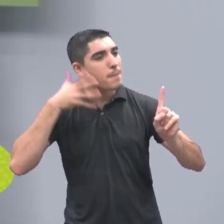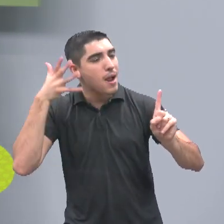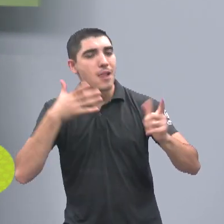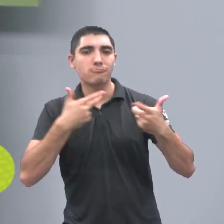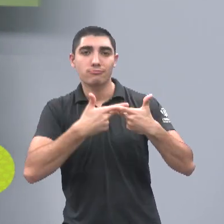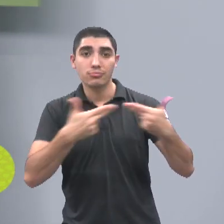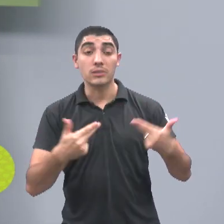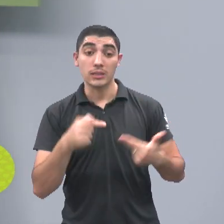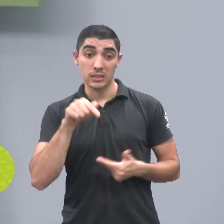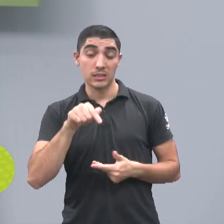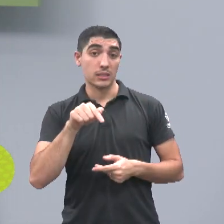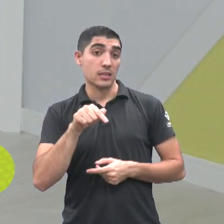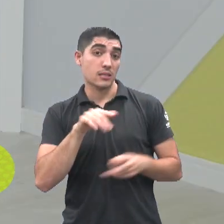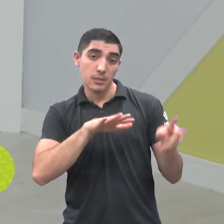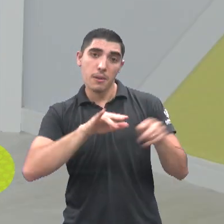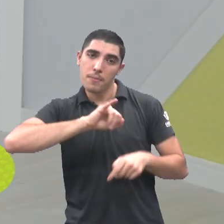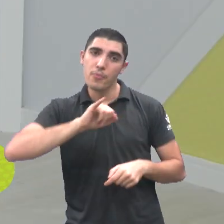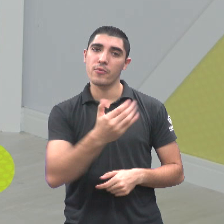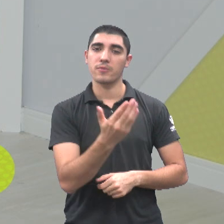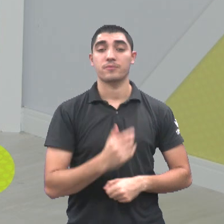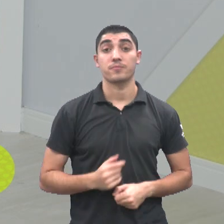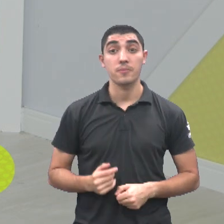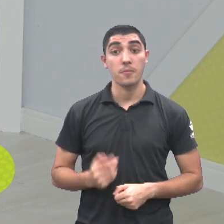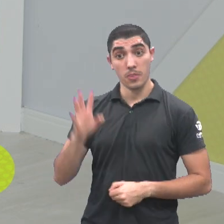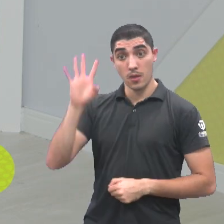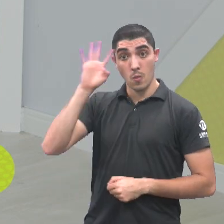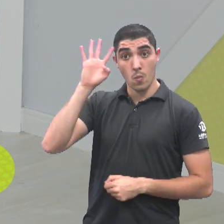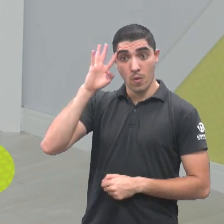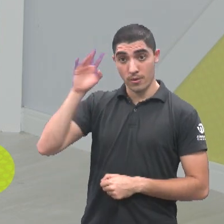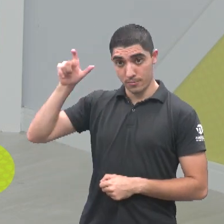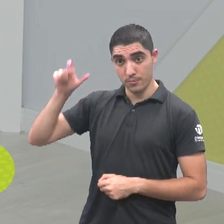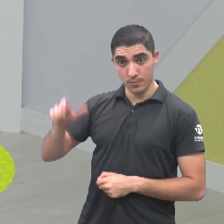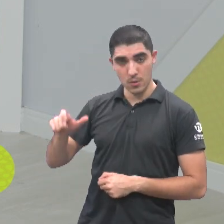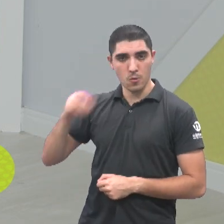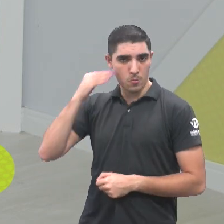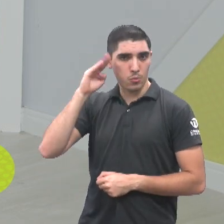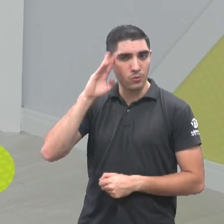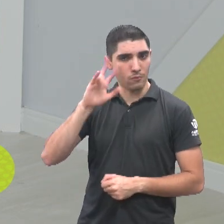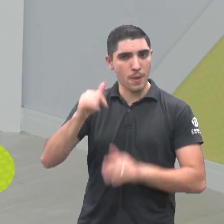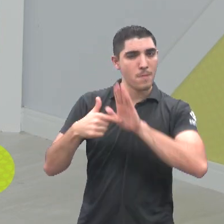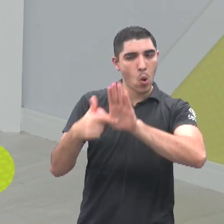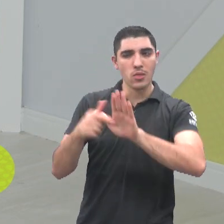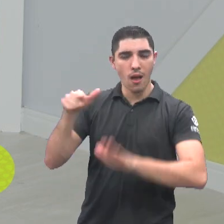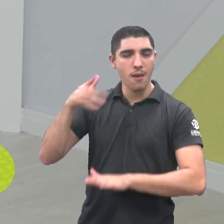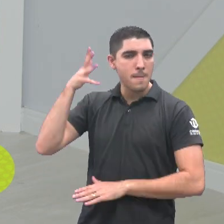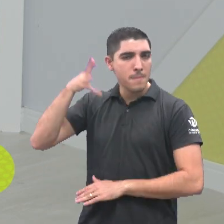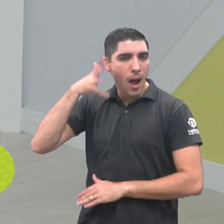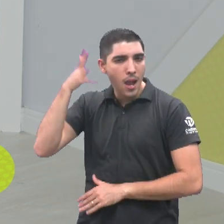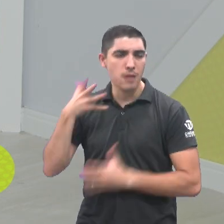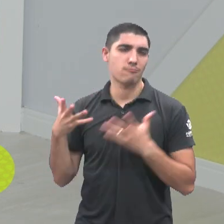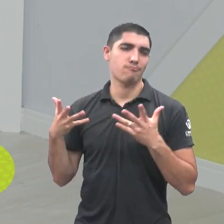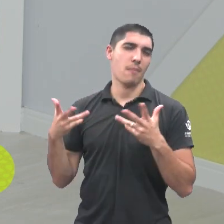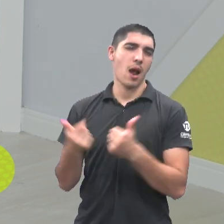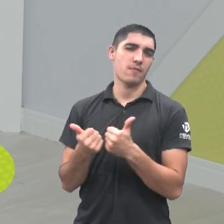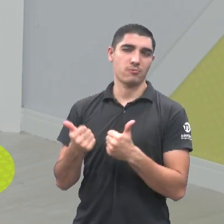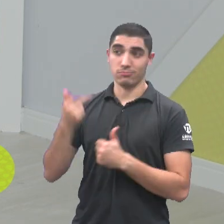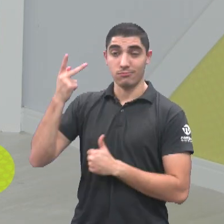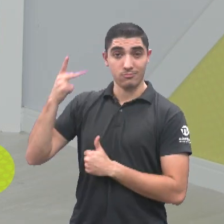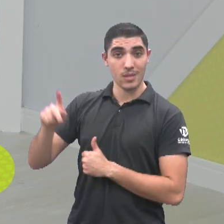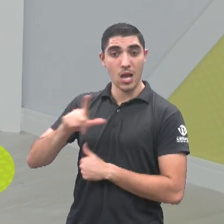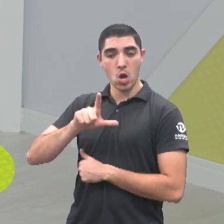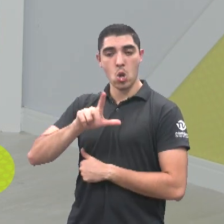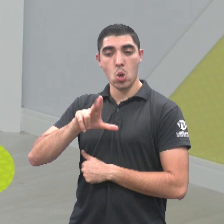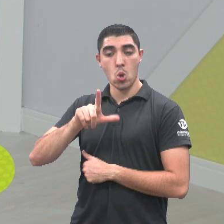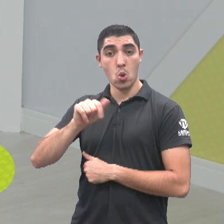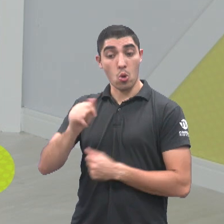acabar com o jogo de basquete na quinta-feira. Na quarta-feira, o Brunão vai trazer todos os detalhes dessa palestra sensacional do Lula Ferreira, hoje à noite,